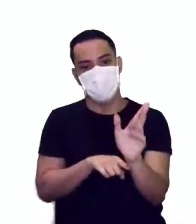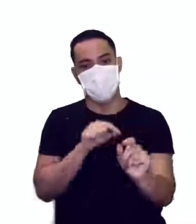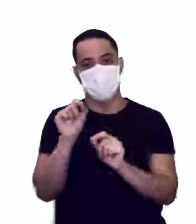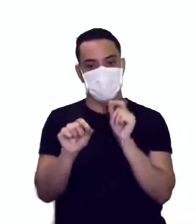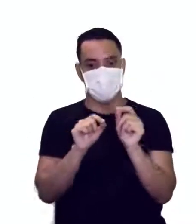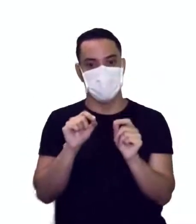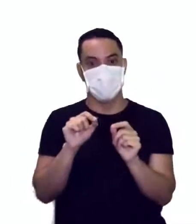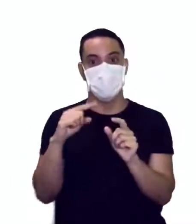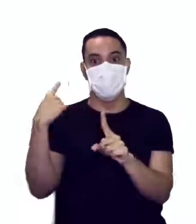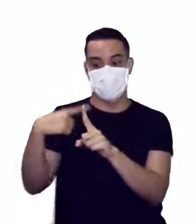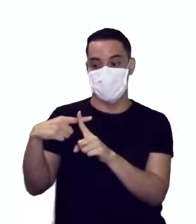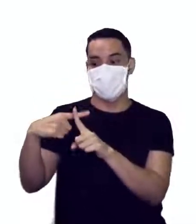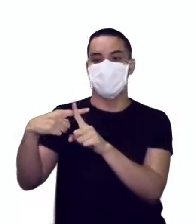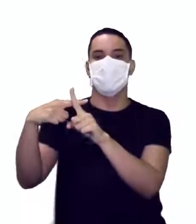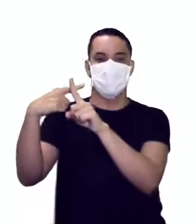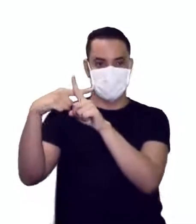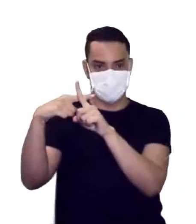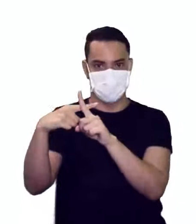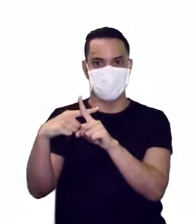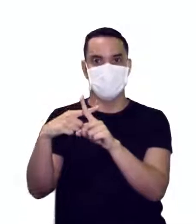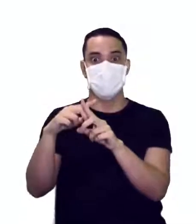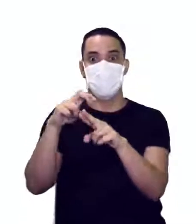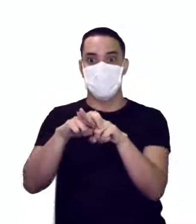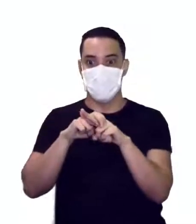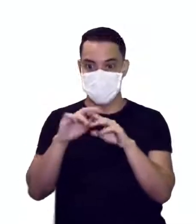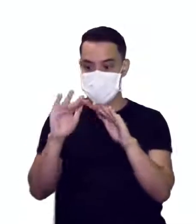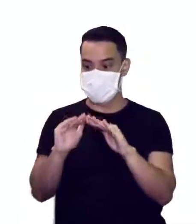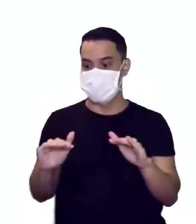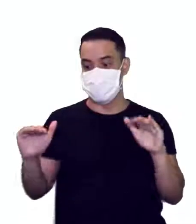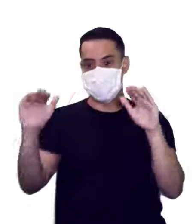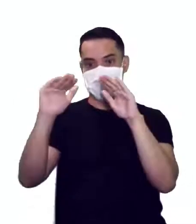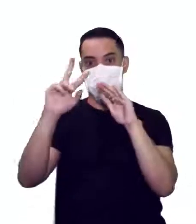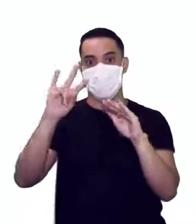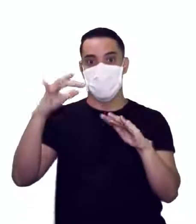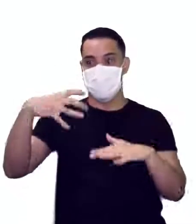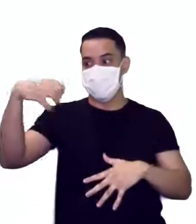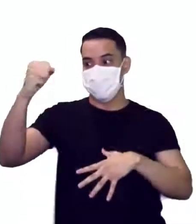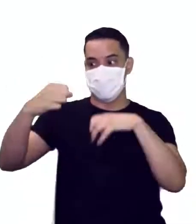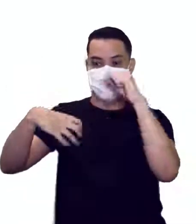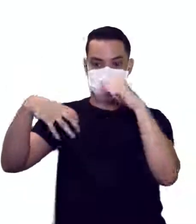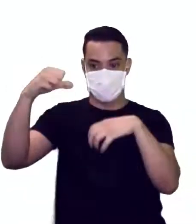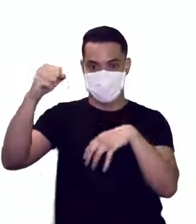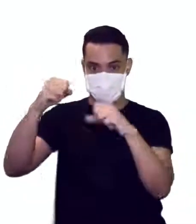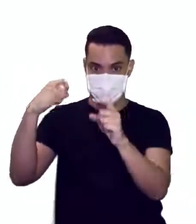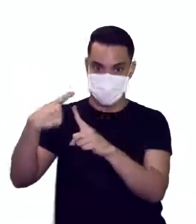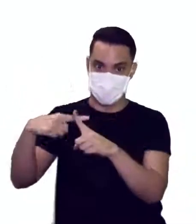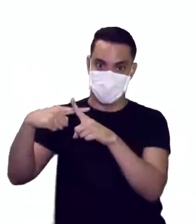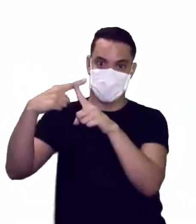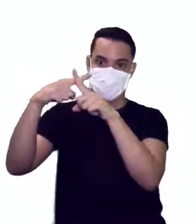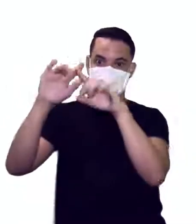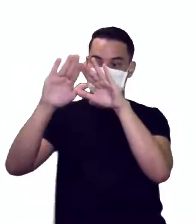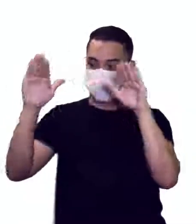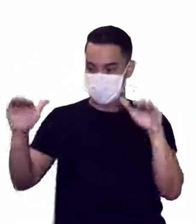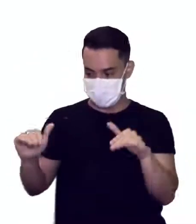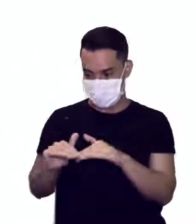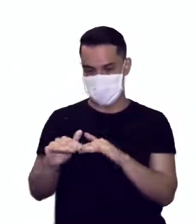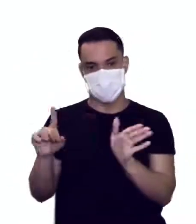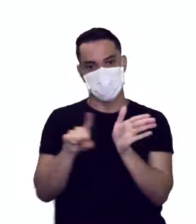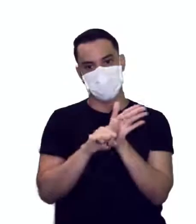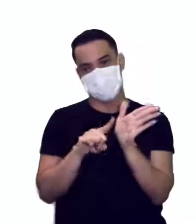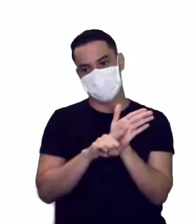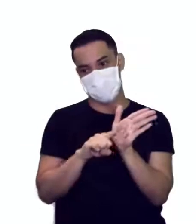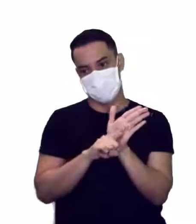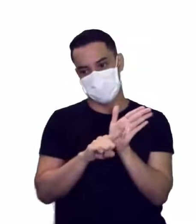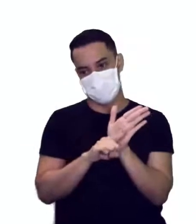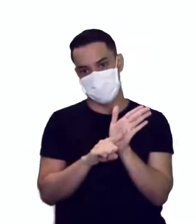quê? Positivo. Então, quem está acima vai ficar com carga positiva e quem está abaixo vai ficar com